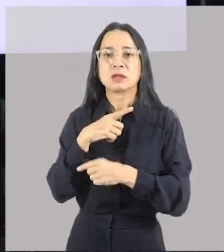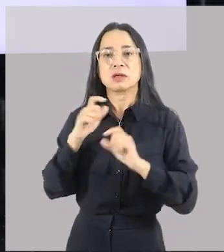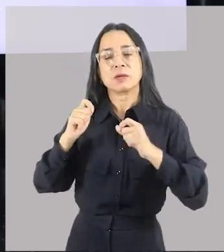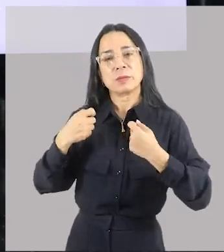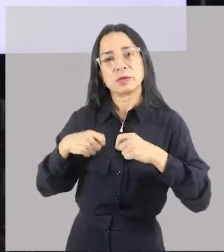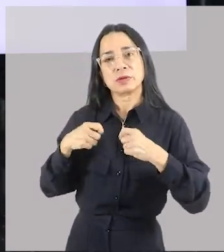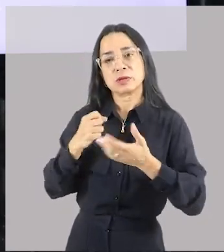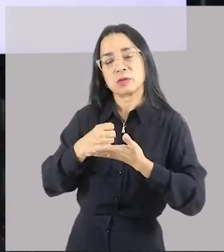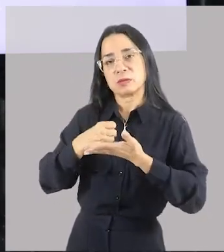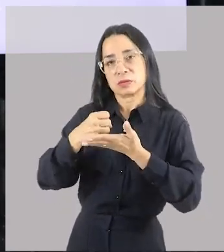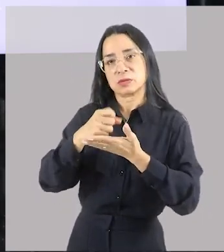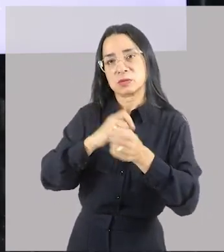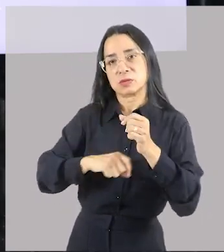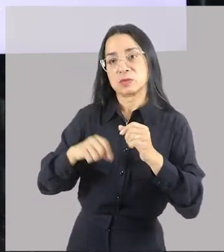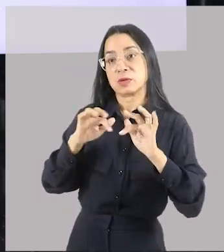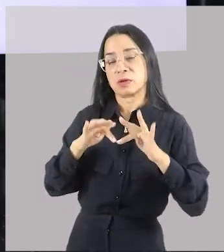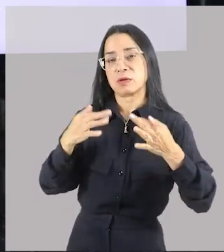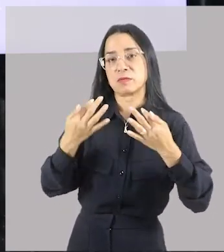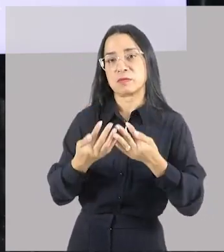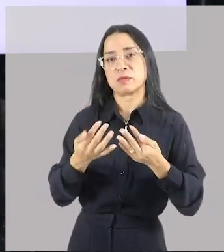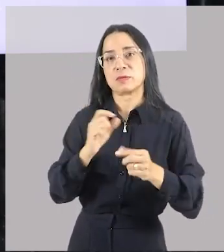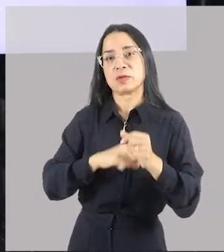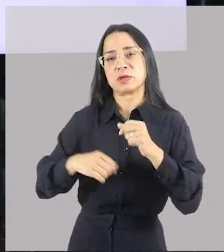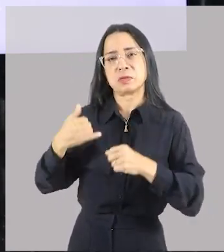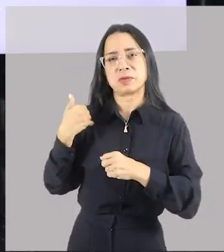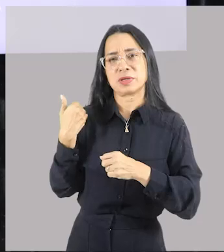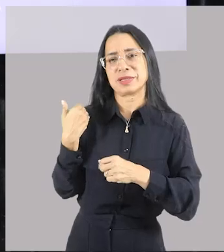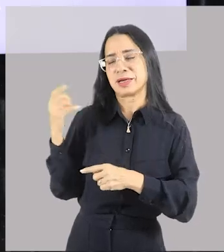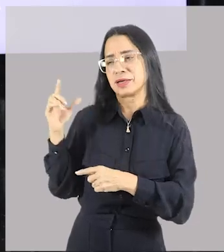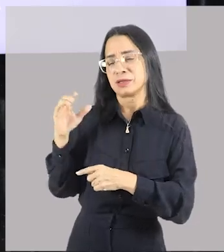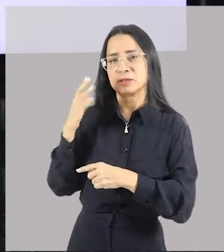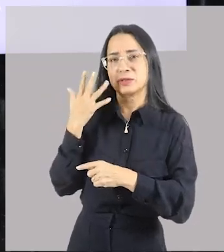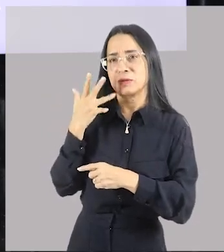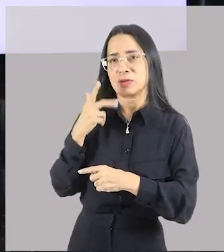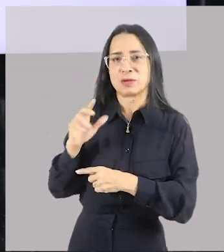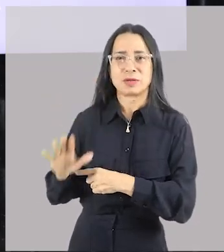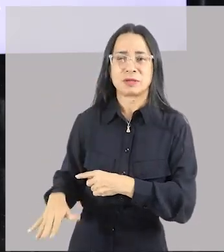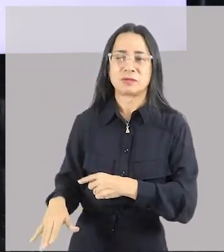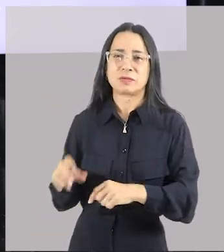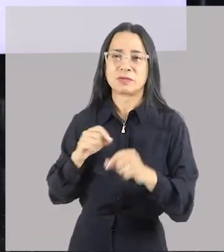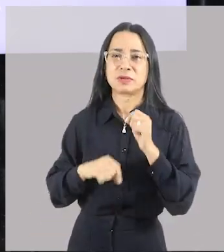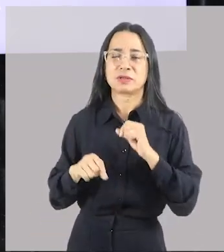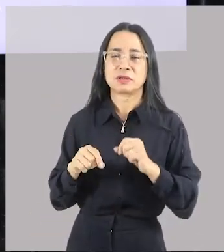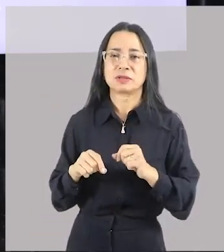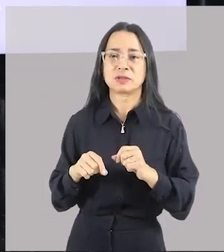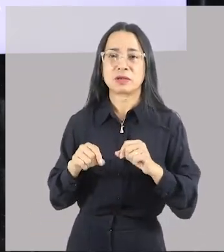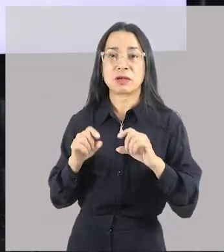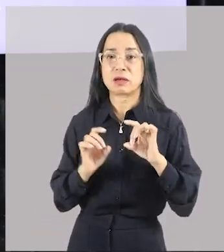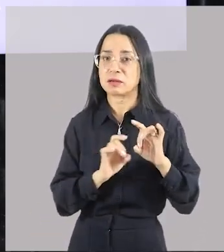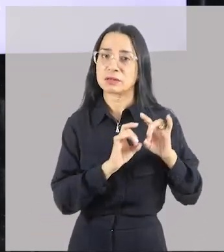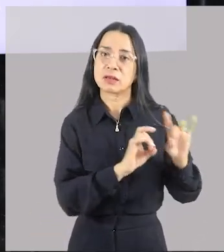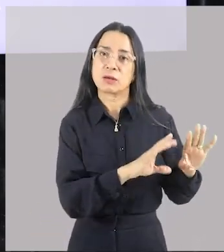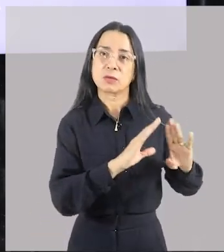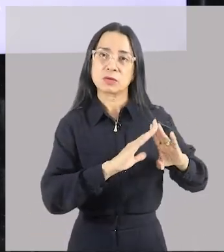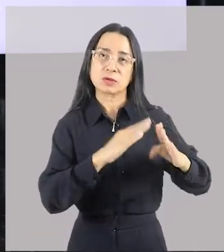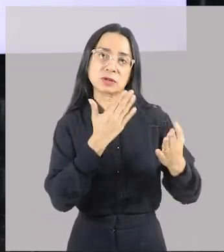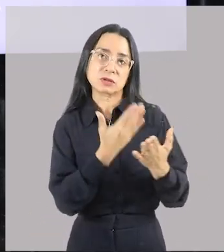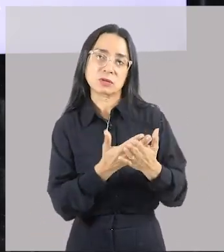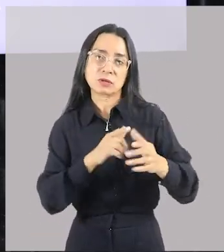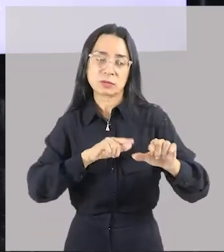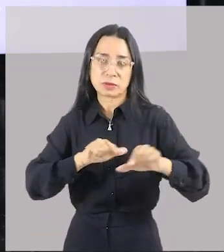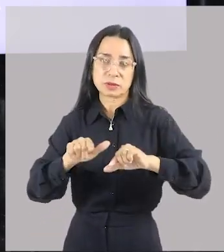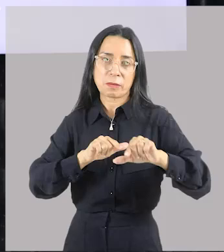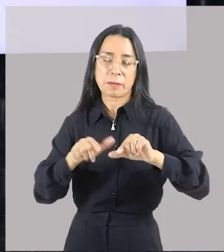ainda numa idade muito baixa, muito tenra, na infância ainda, na adolescência, abandonam a escola para trabalhar no